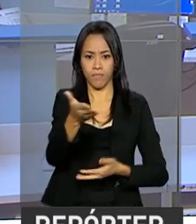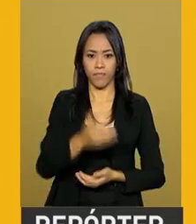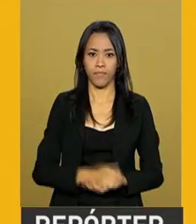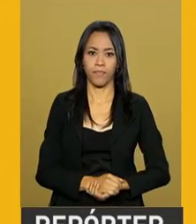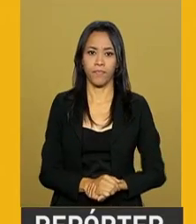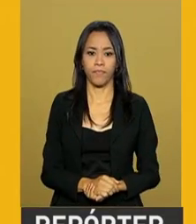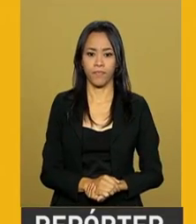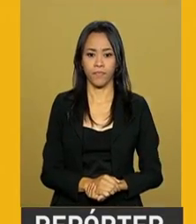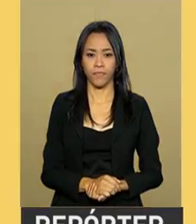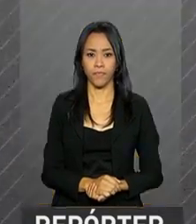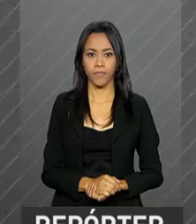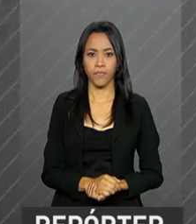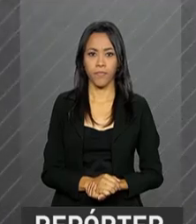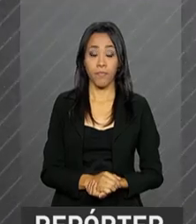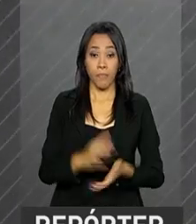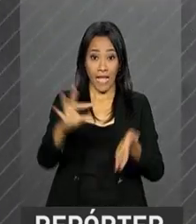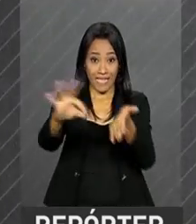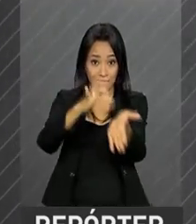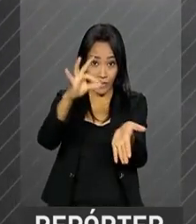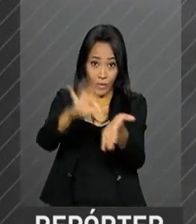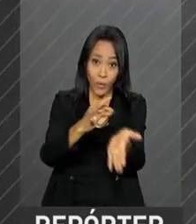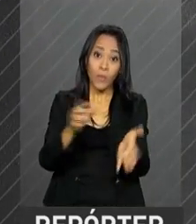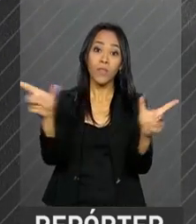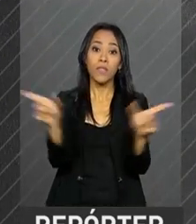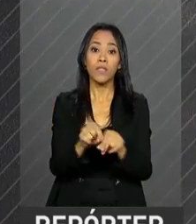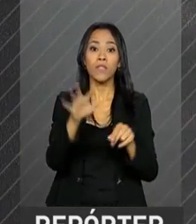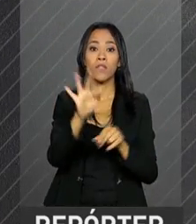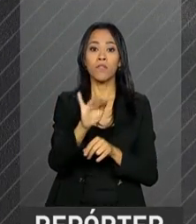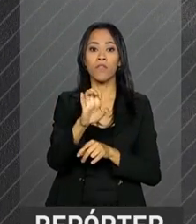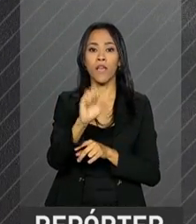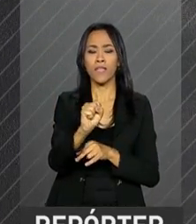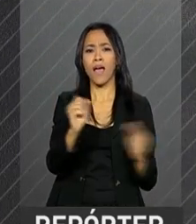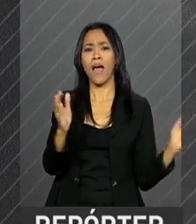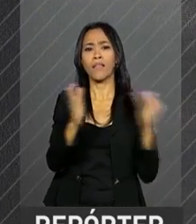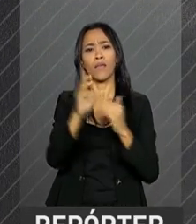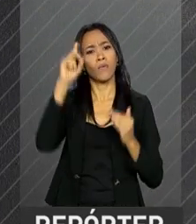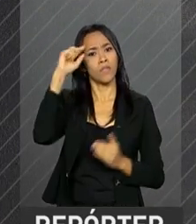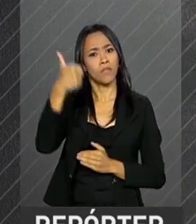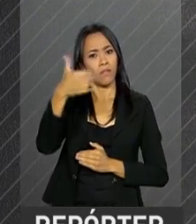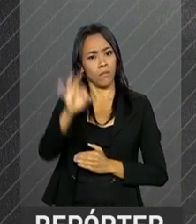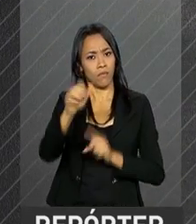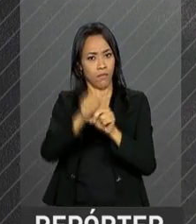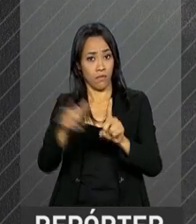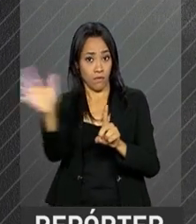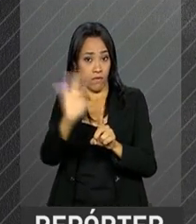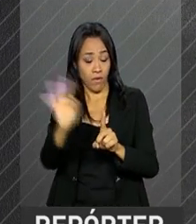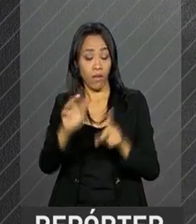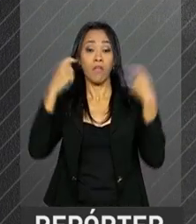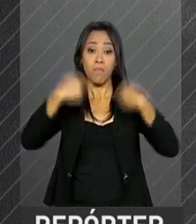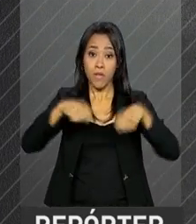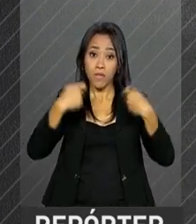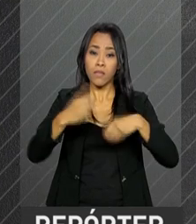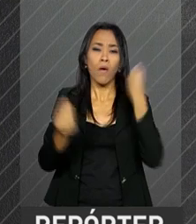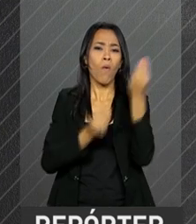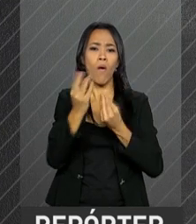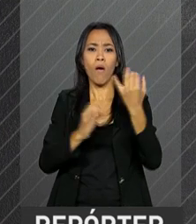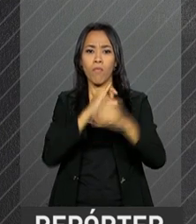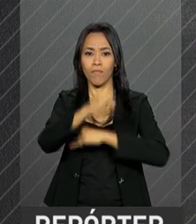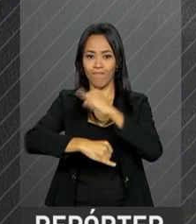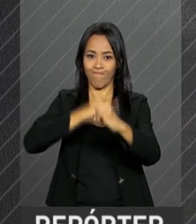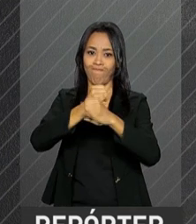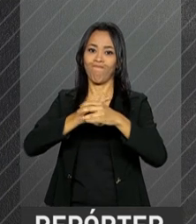participar as inscrições para o fiéis vão até o dia 10 de fevereiro e devem ser feitas no site do